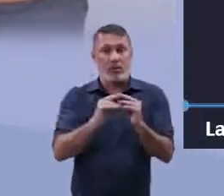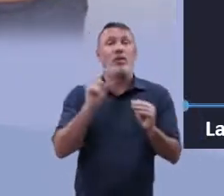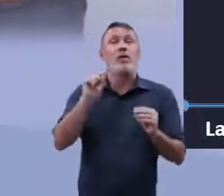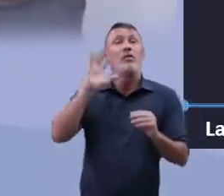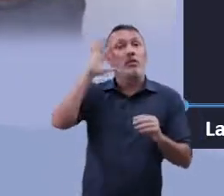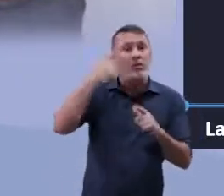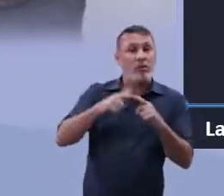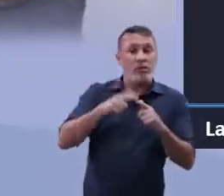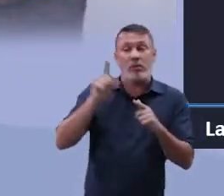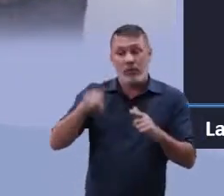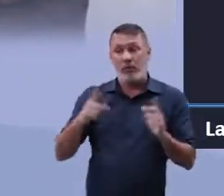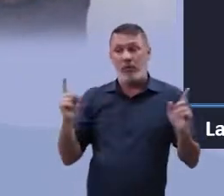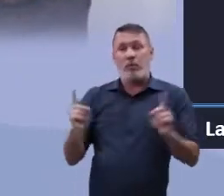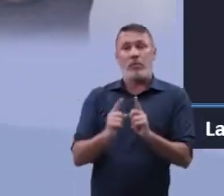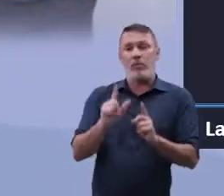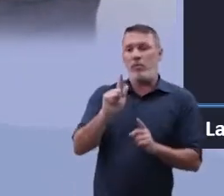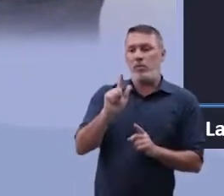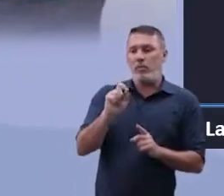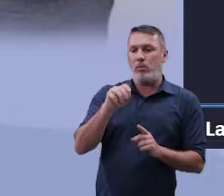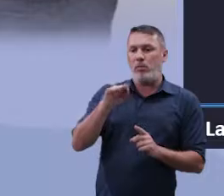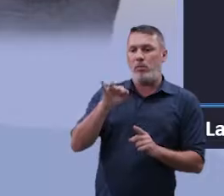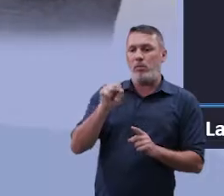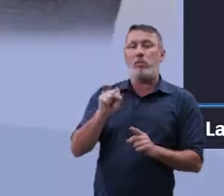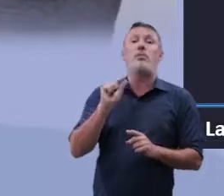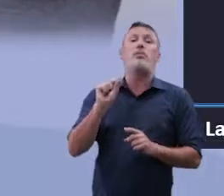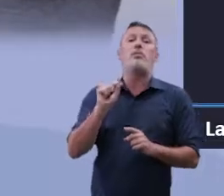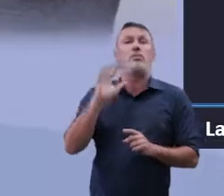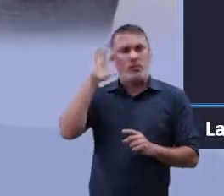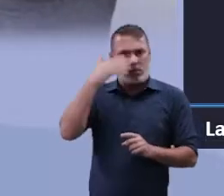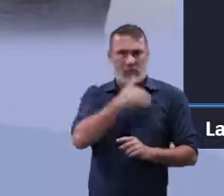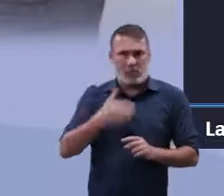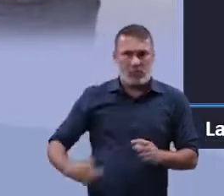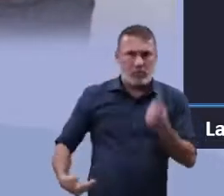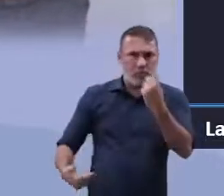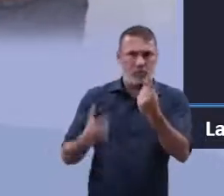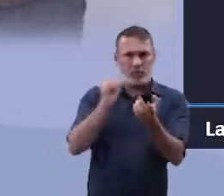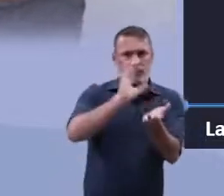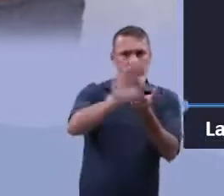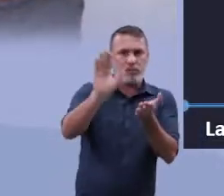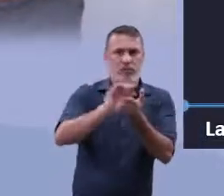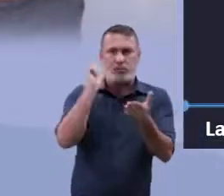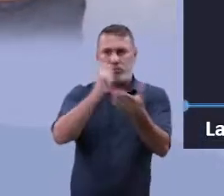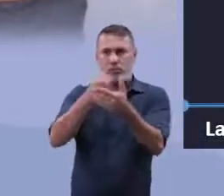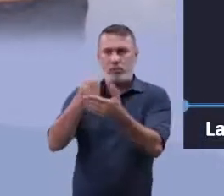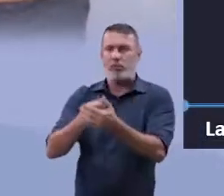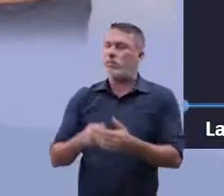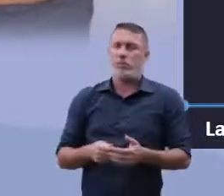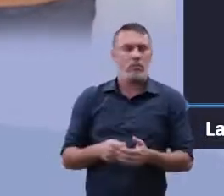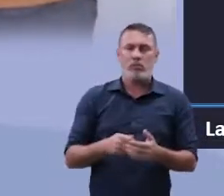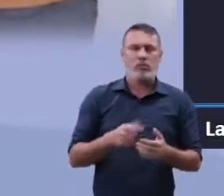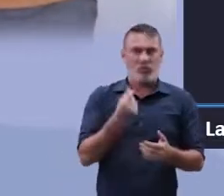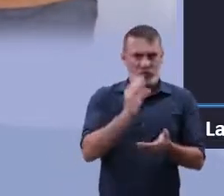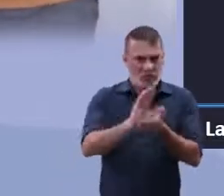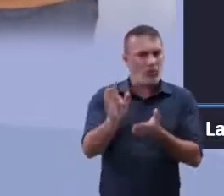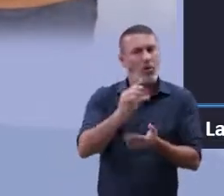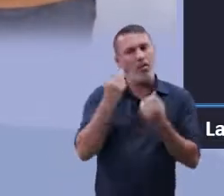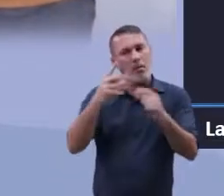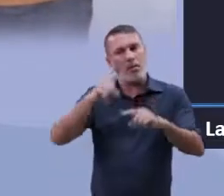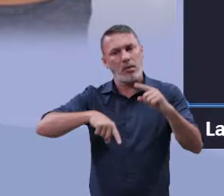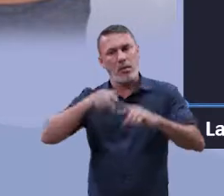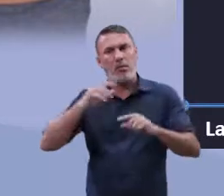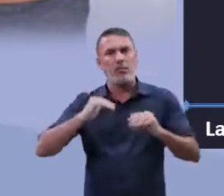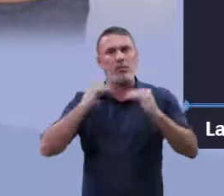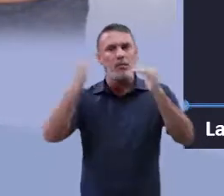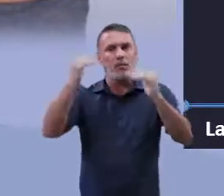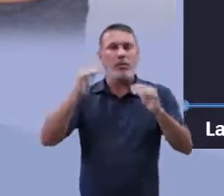problema, eu falo, quem vai resolver? Como que o governo vai resolver? Lembrando que não é simplesmente dar o dinheiro, não é simplesmente dar o equipamento,